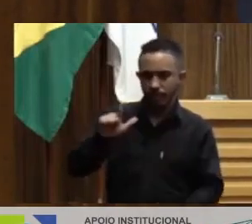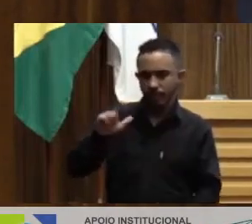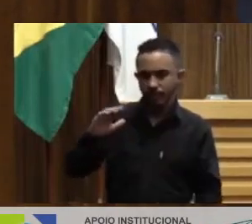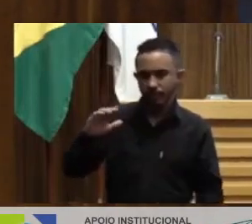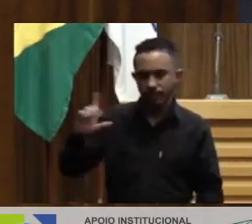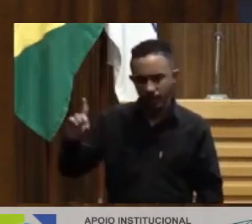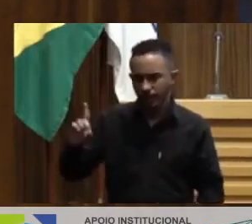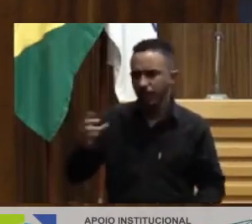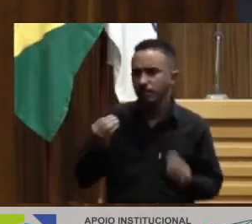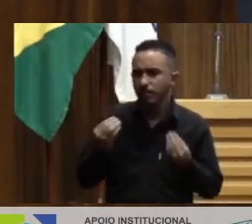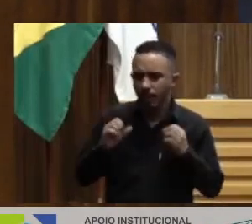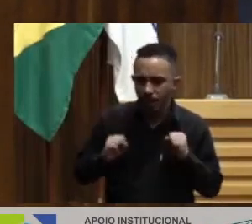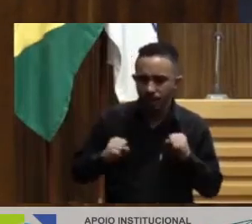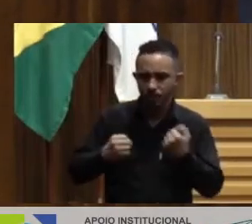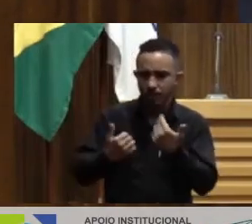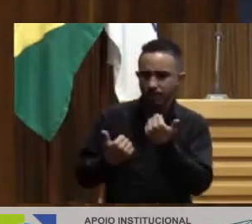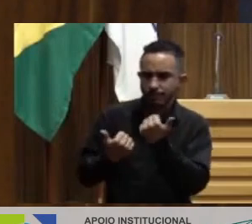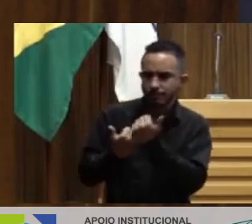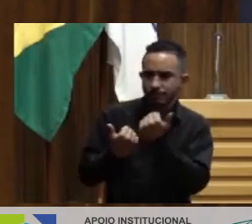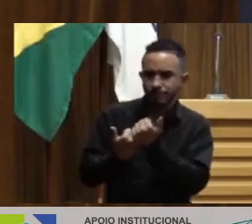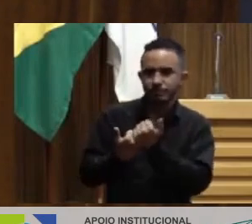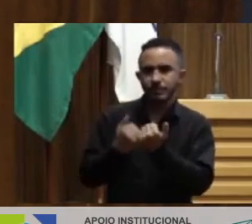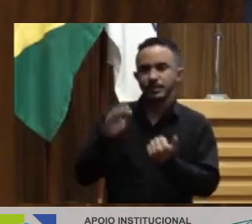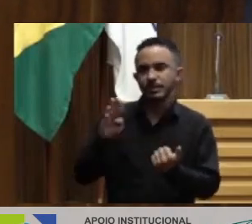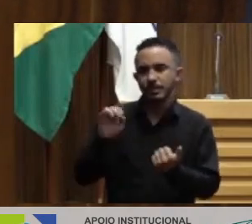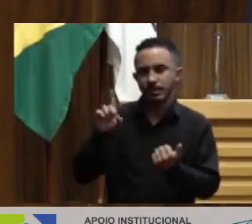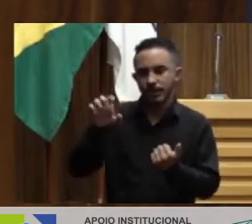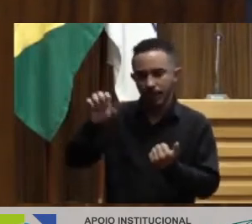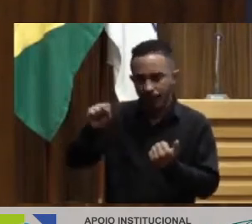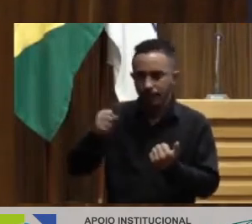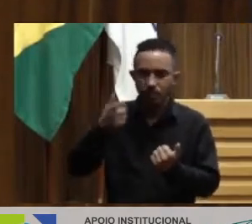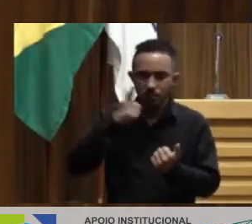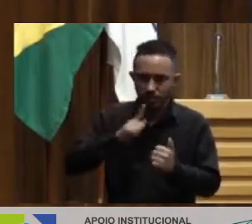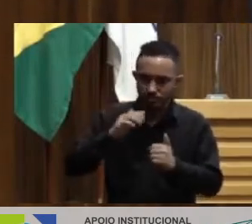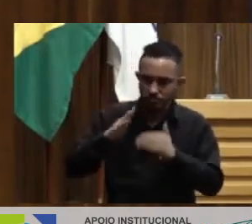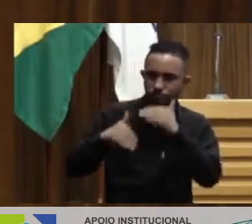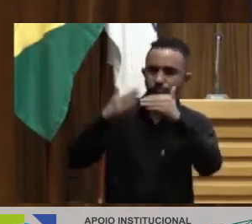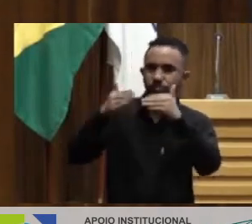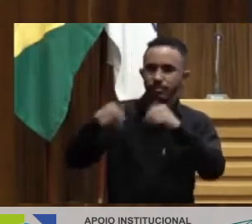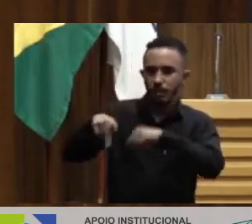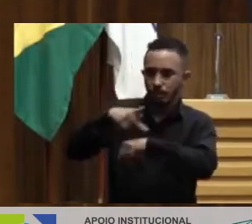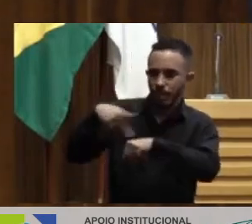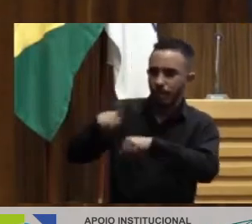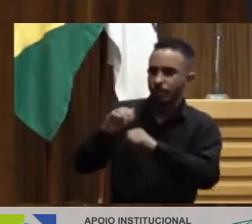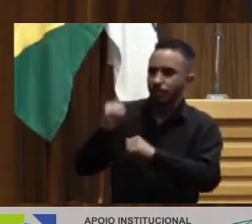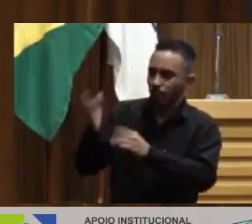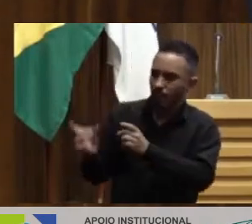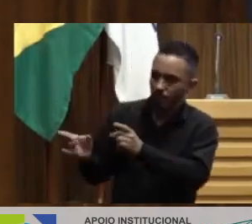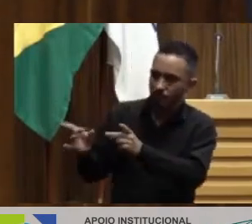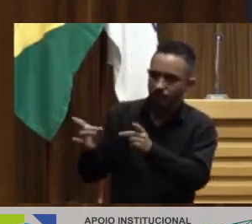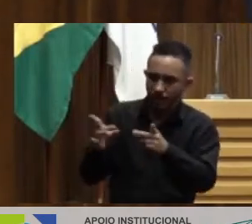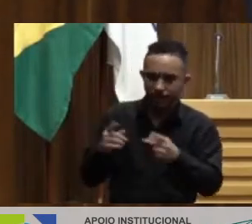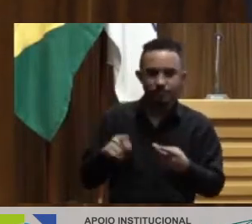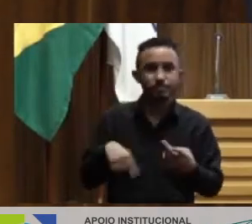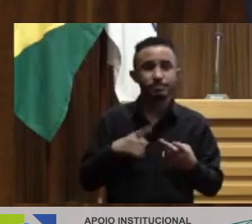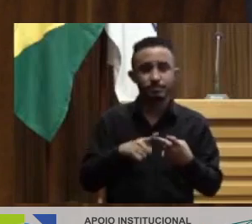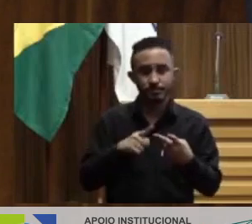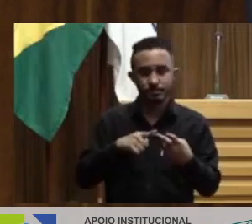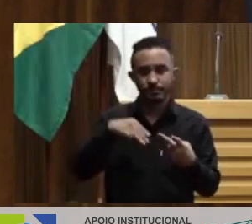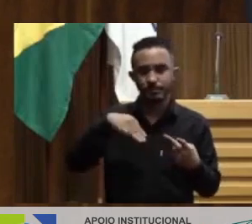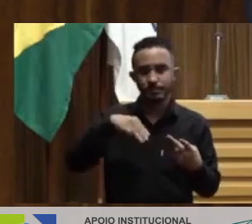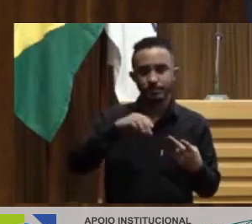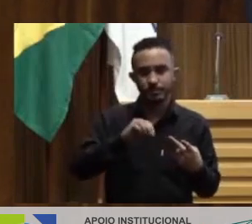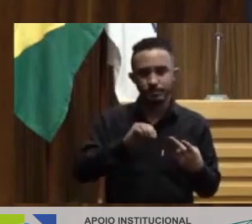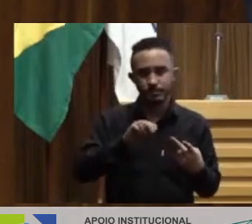poder fortalecer aí o BNDES, para a gente avançar nas exportações. O Mover está também